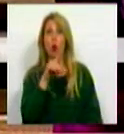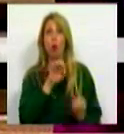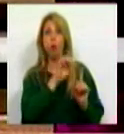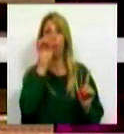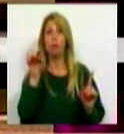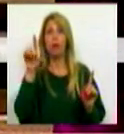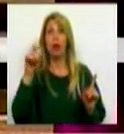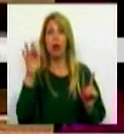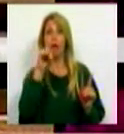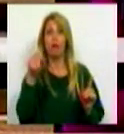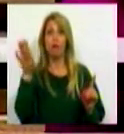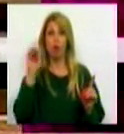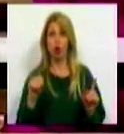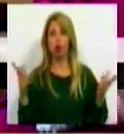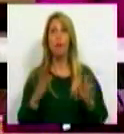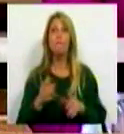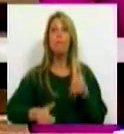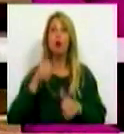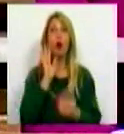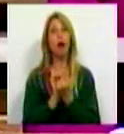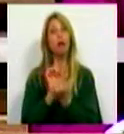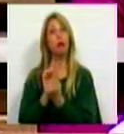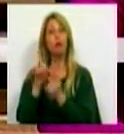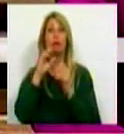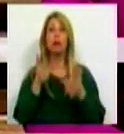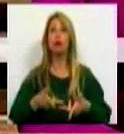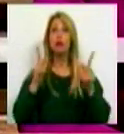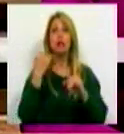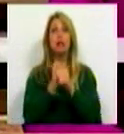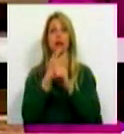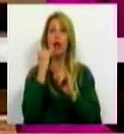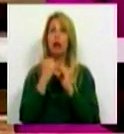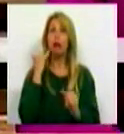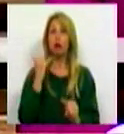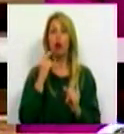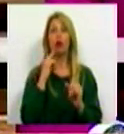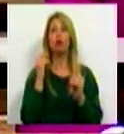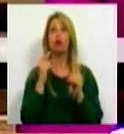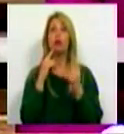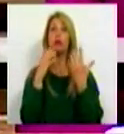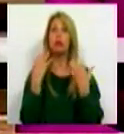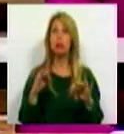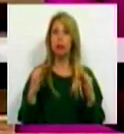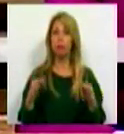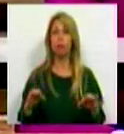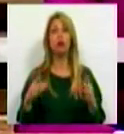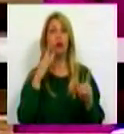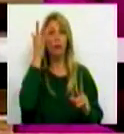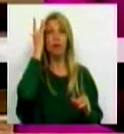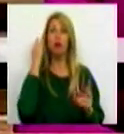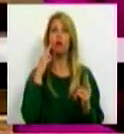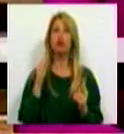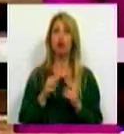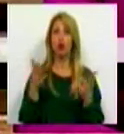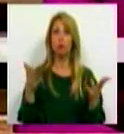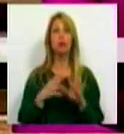Melhorar o atendimento passa também por disponibilizar serviços eletrónicos simples e fáceis de encontrar. É